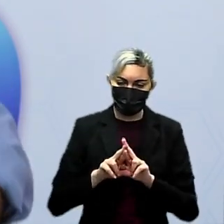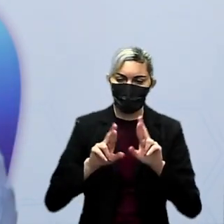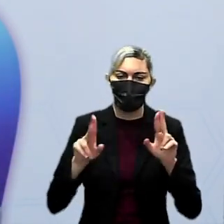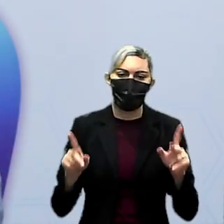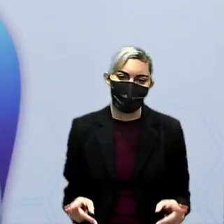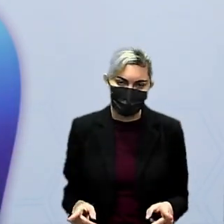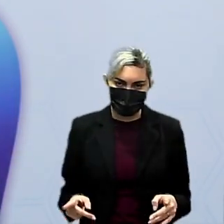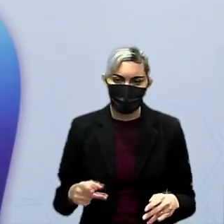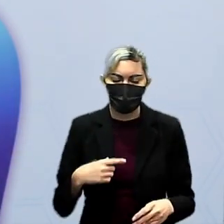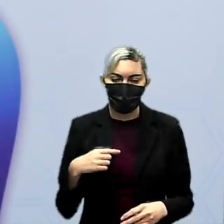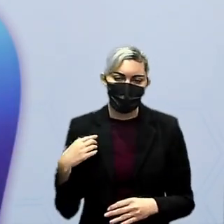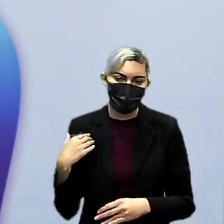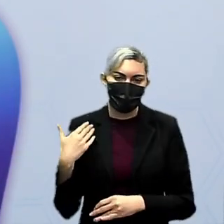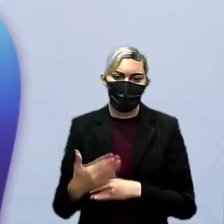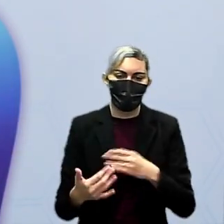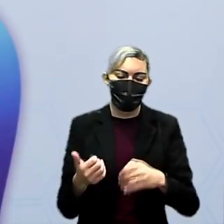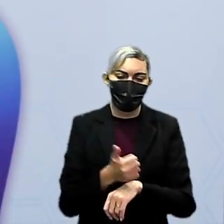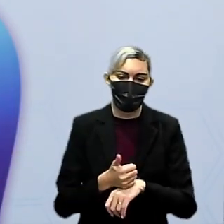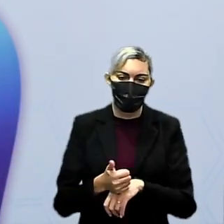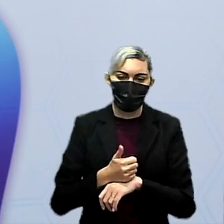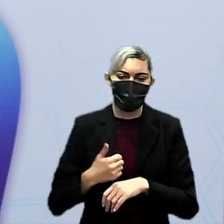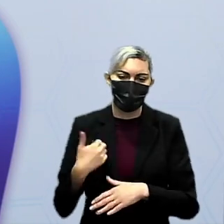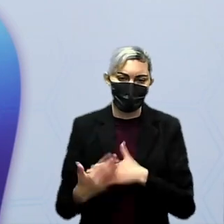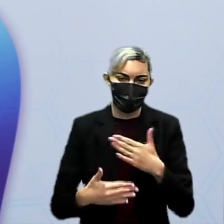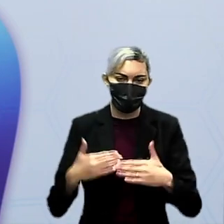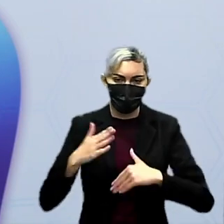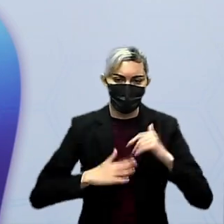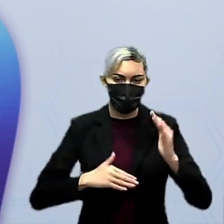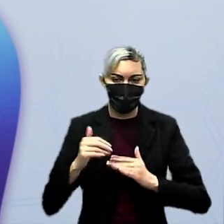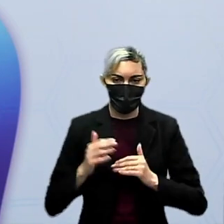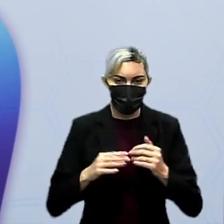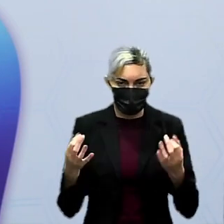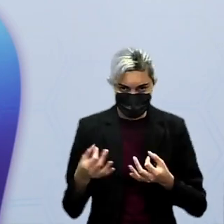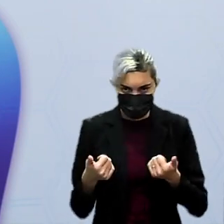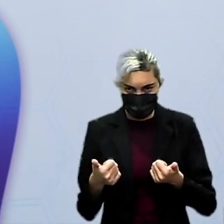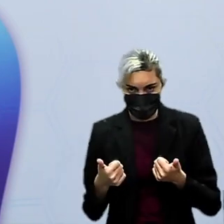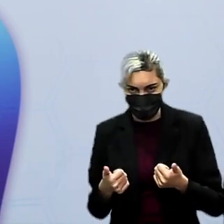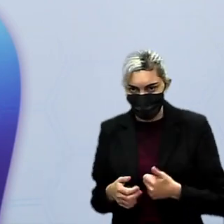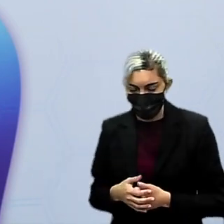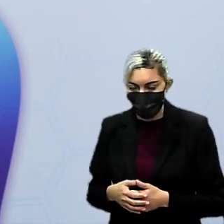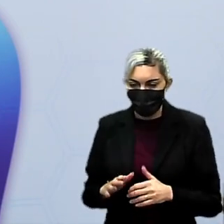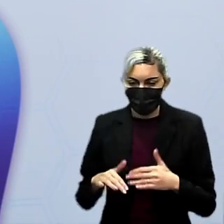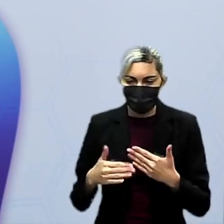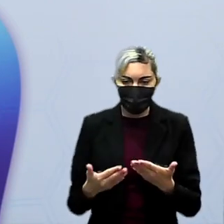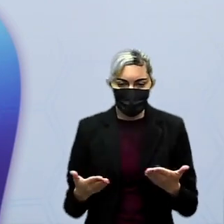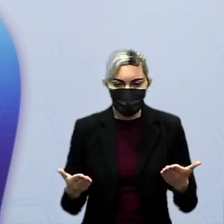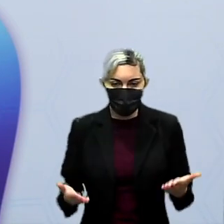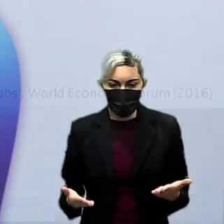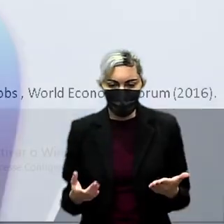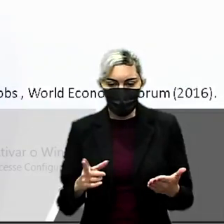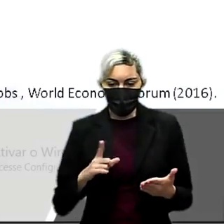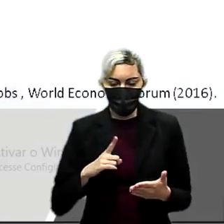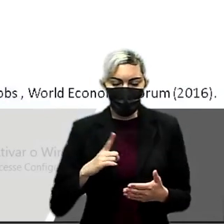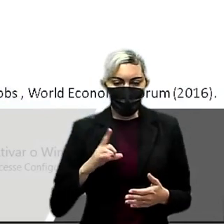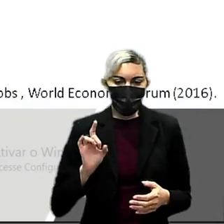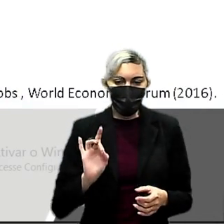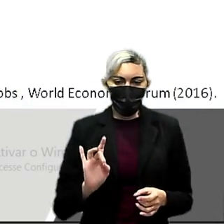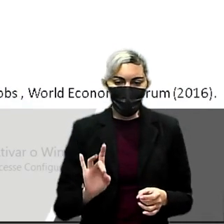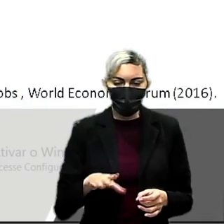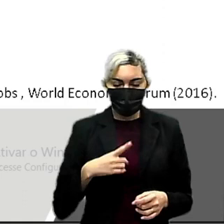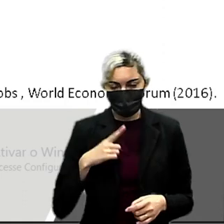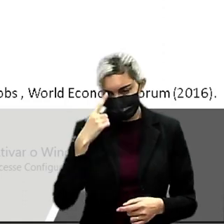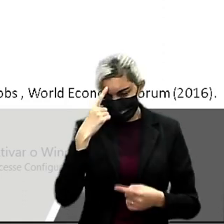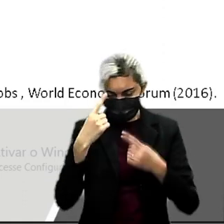diferenciado para aquele profissional que desenvolve essas habilidades. Perfeito? E aí, só para a gente ter